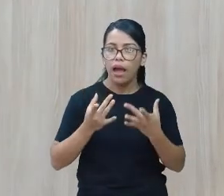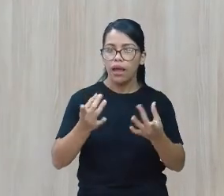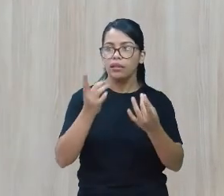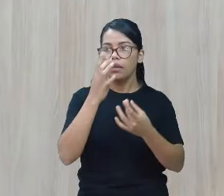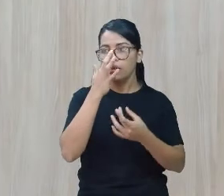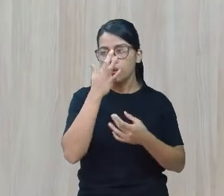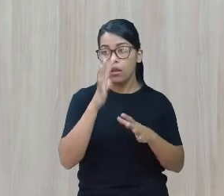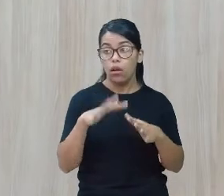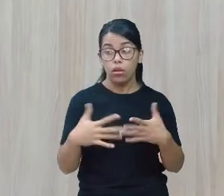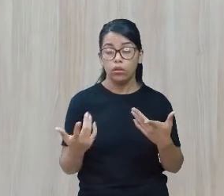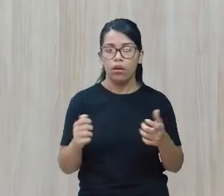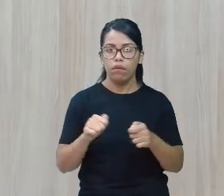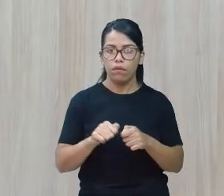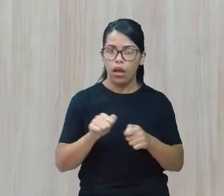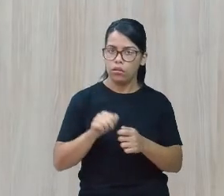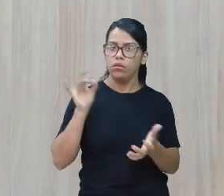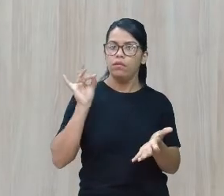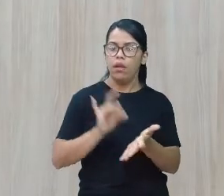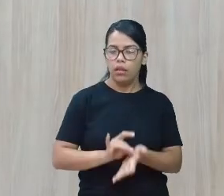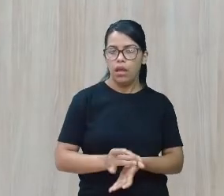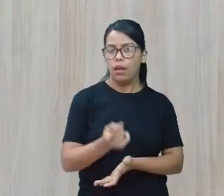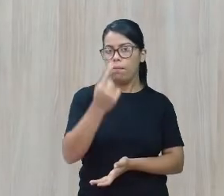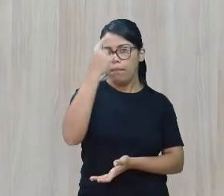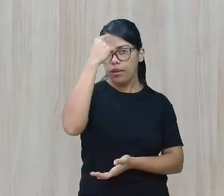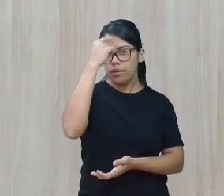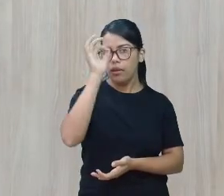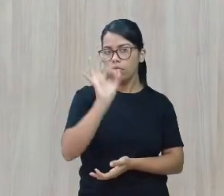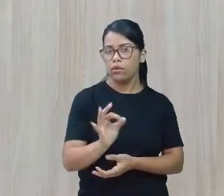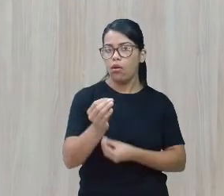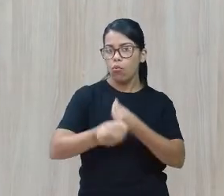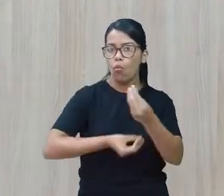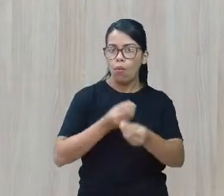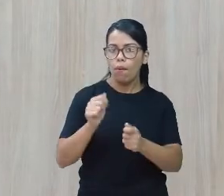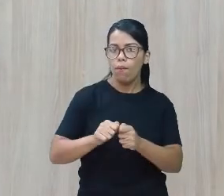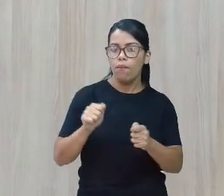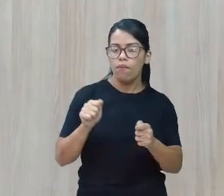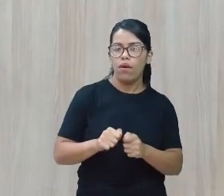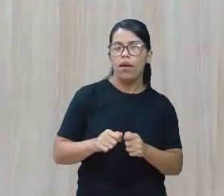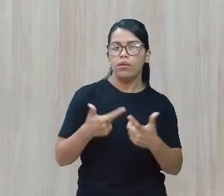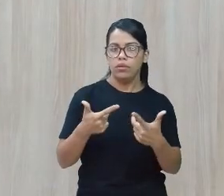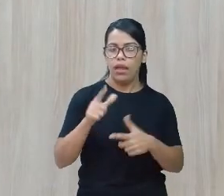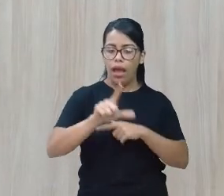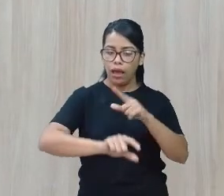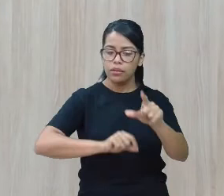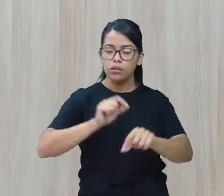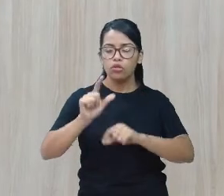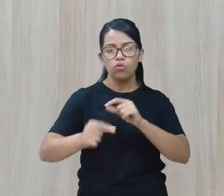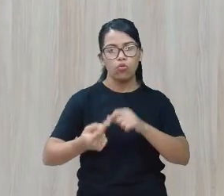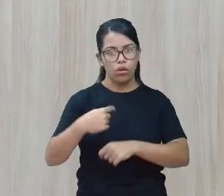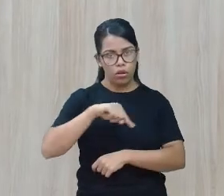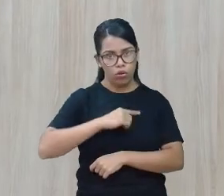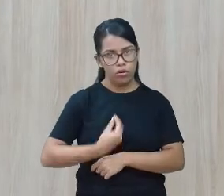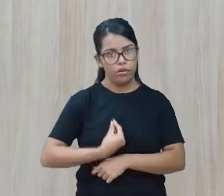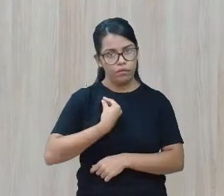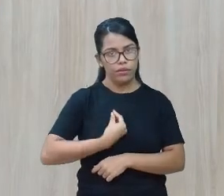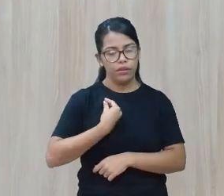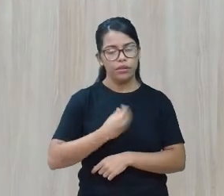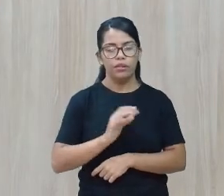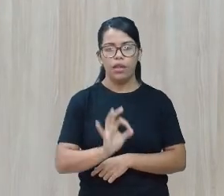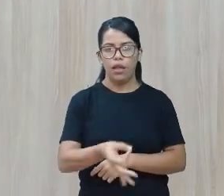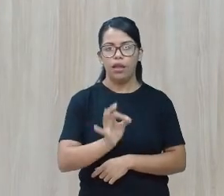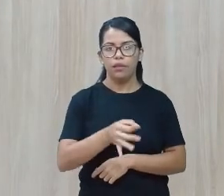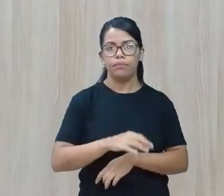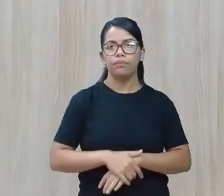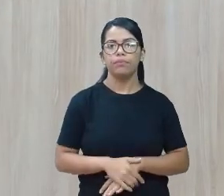e sigam realmente pensando direitinho como fazer, e são as escolhas nossas, tá certo? E aqui vamos ver